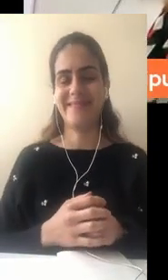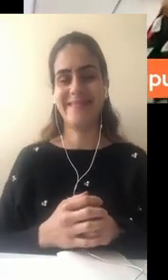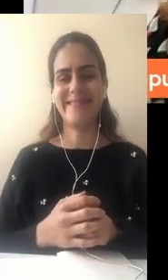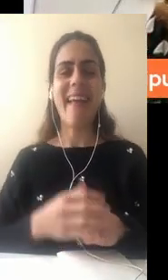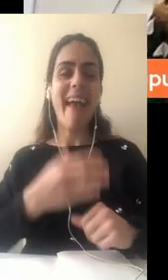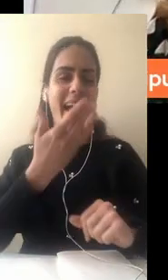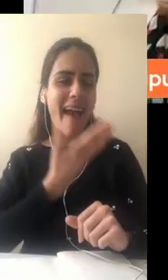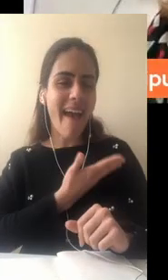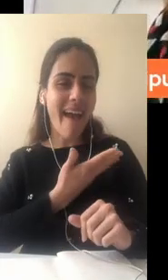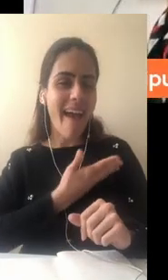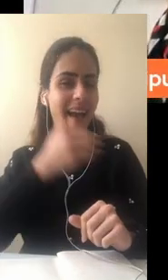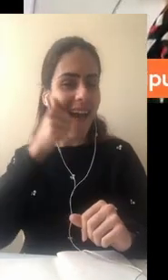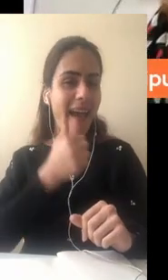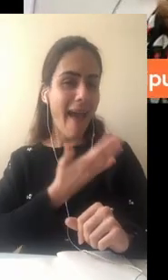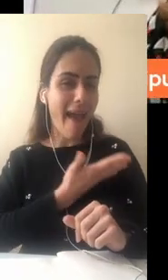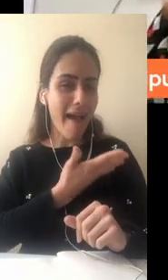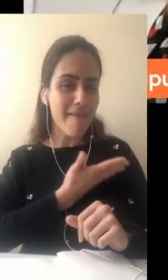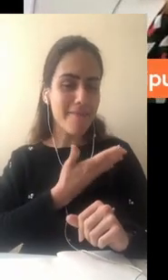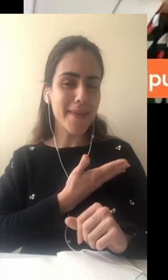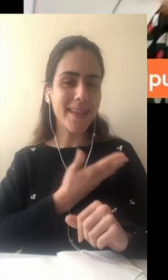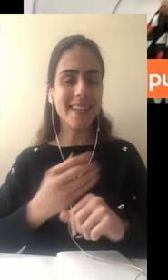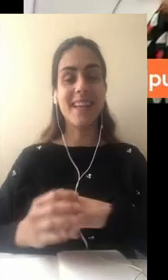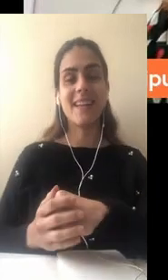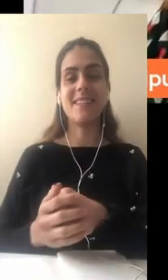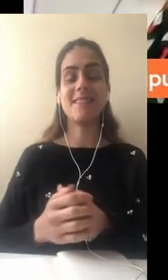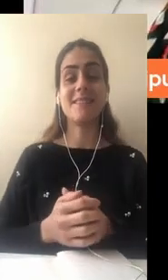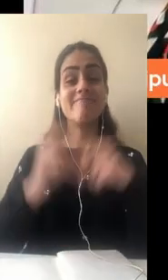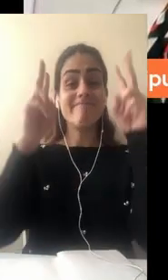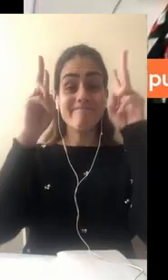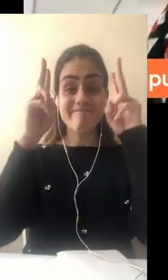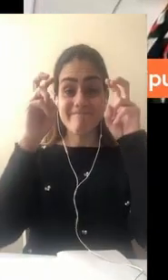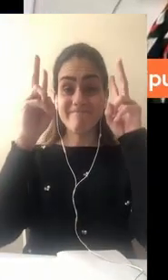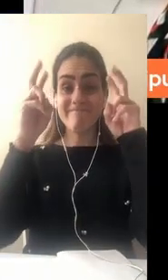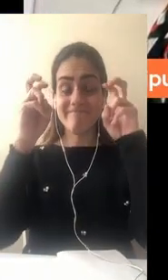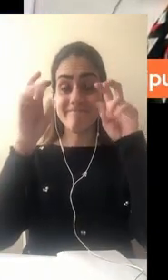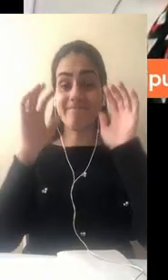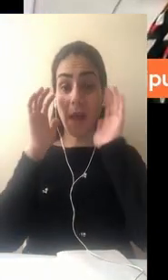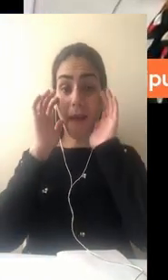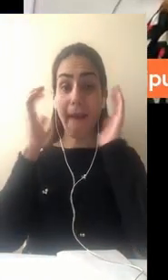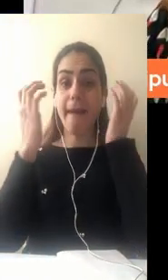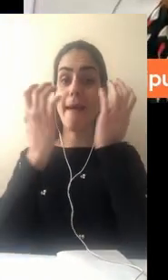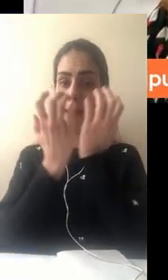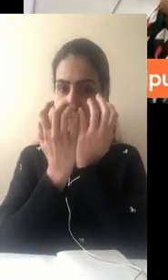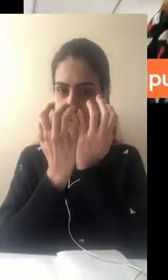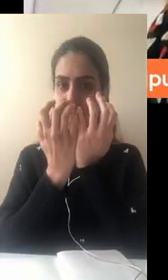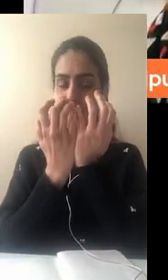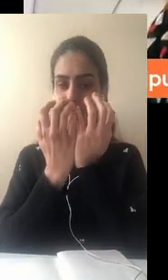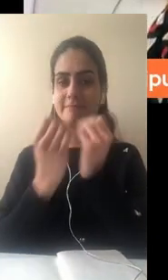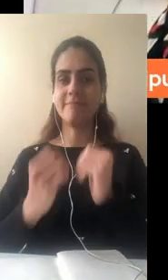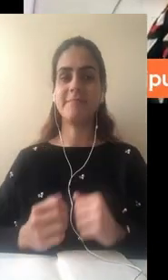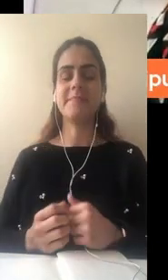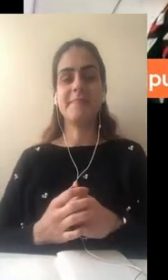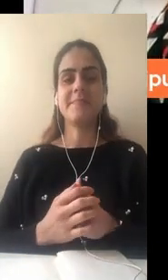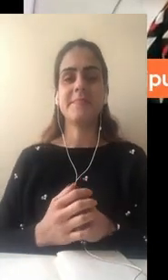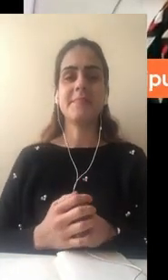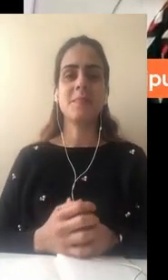psicóloga, psicopedagoga, amiga querida, sobre esse tema que fica tão...